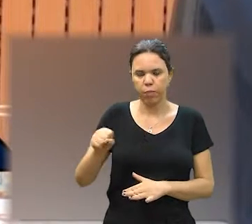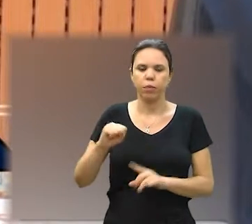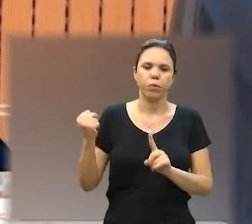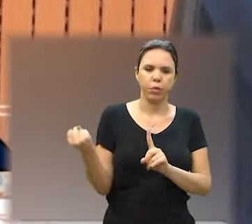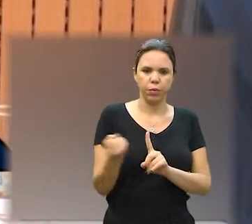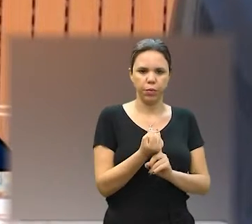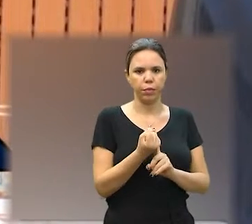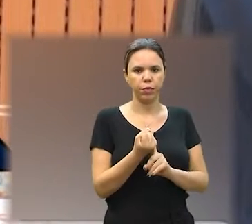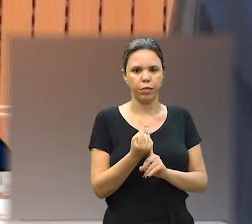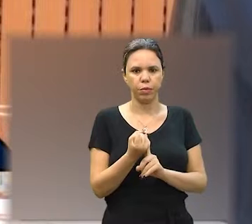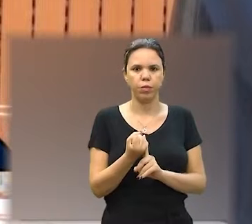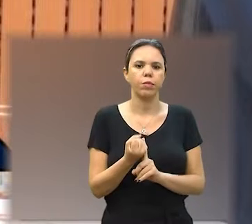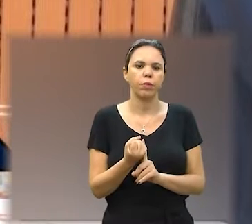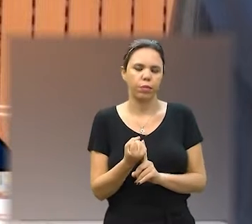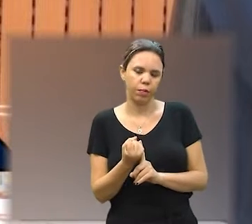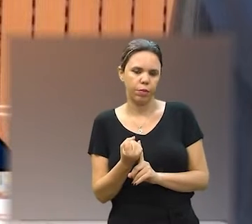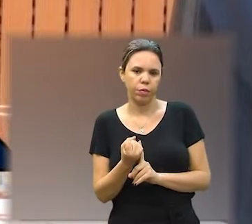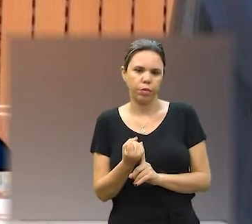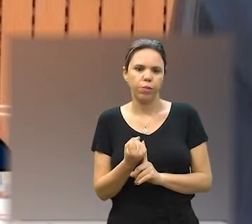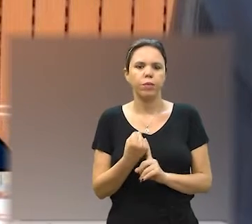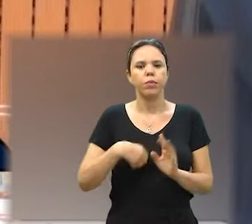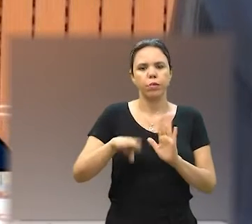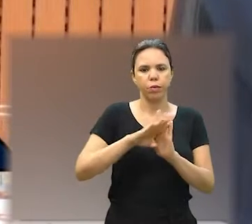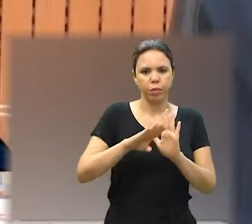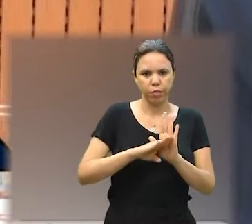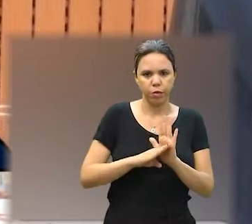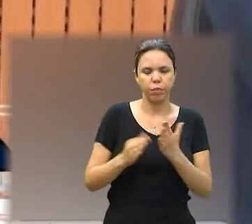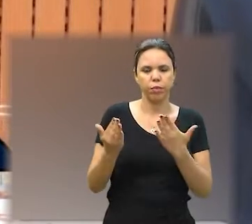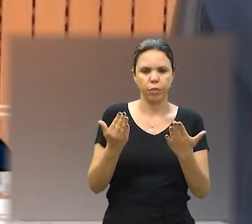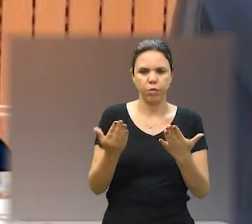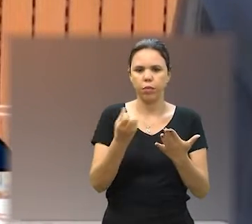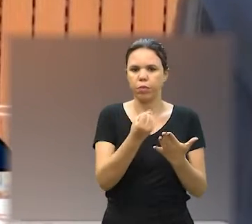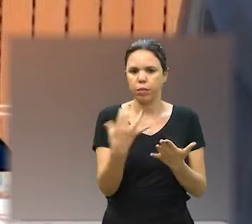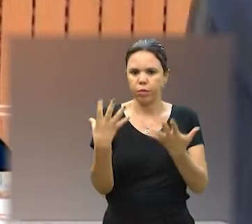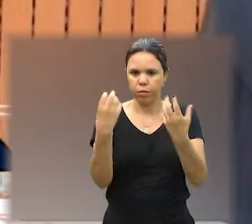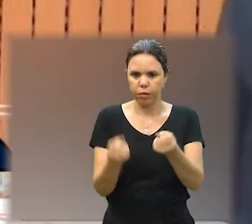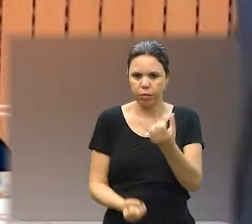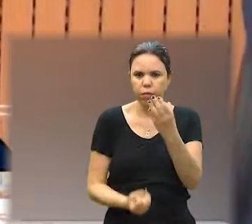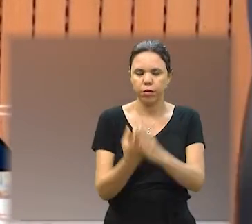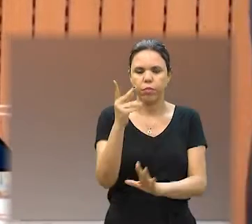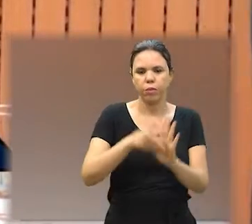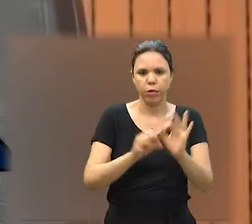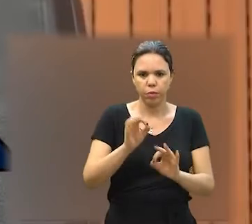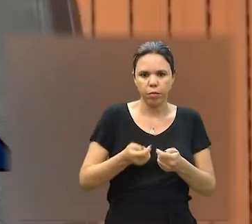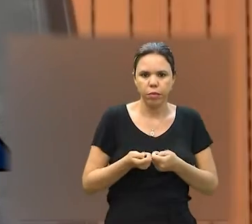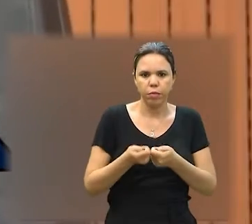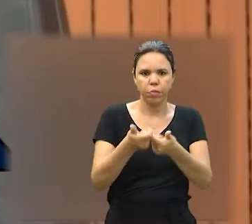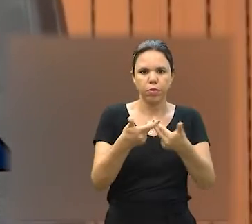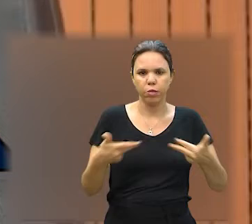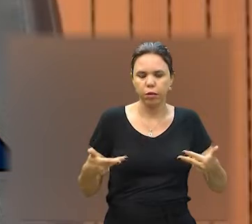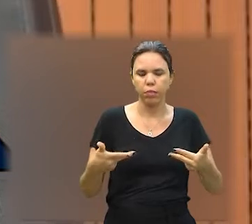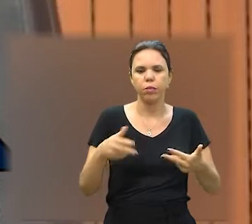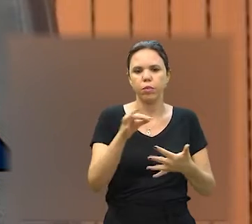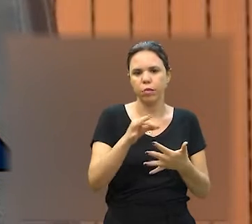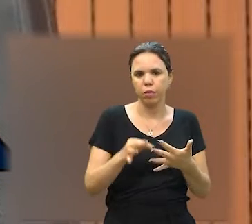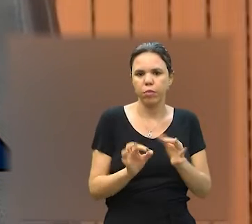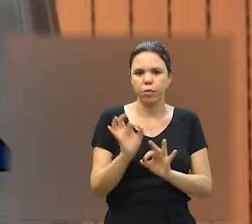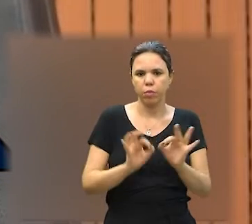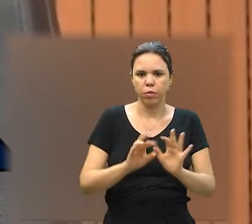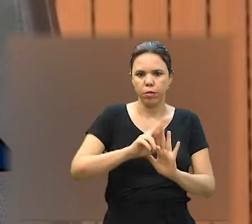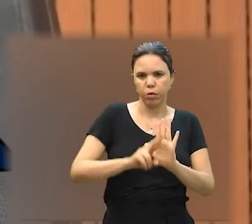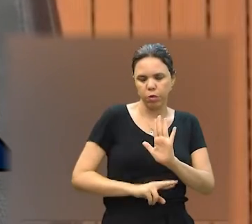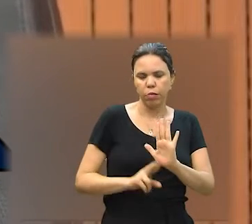e respectivo regulamento, na forma e nas condições em que especifica. Vereador Igor, acho que é importante